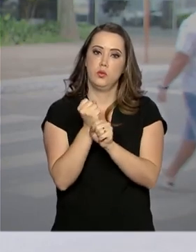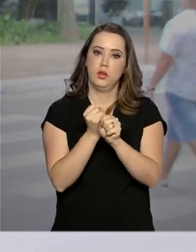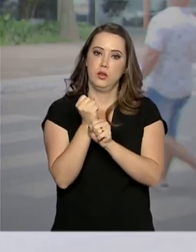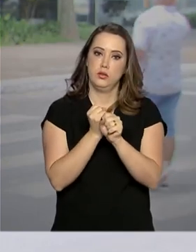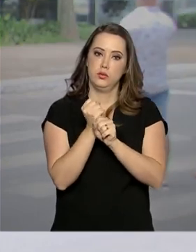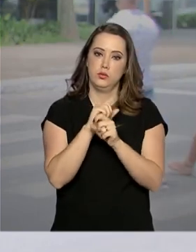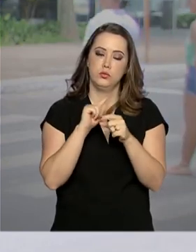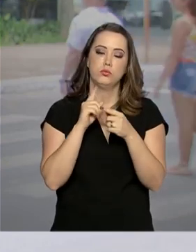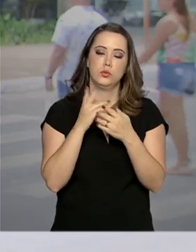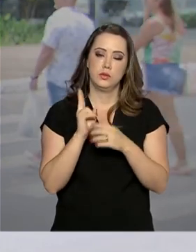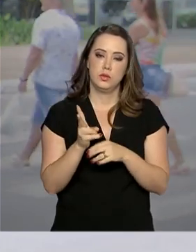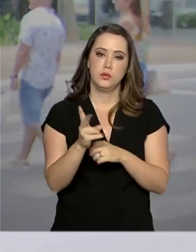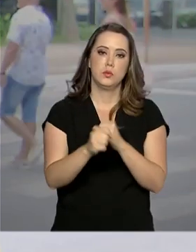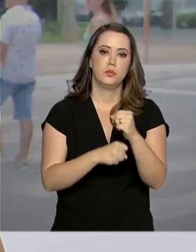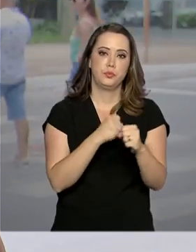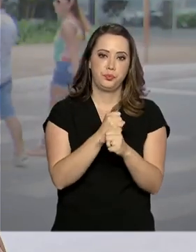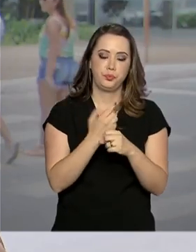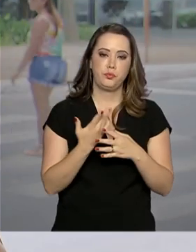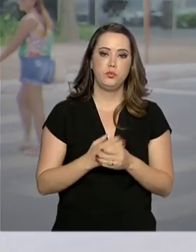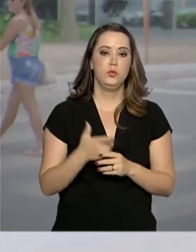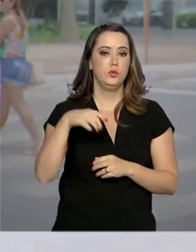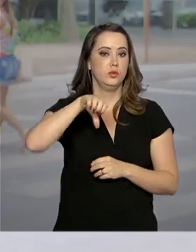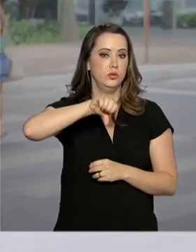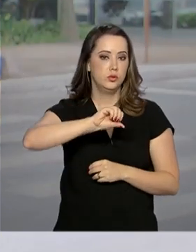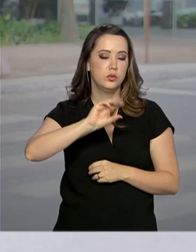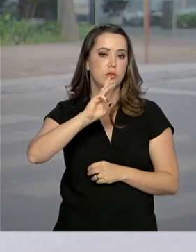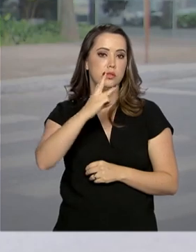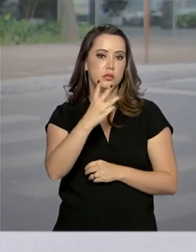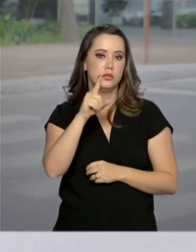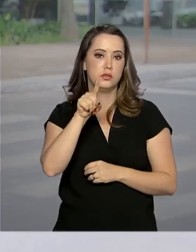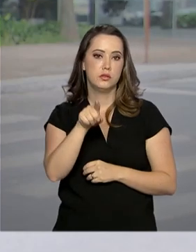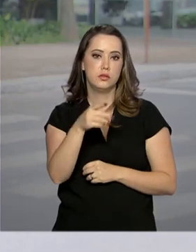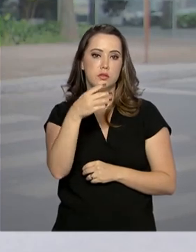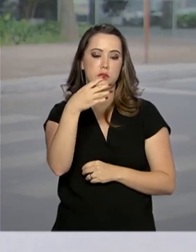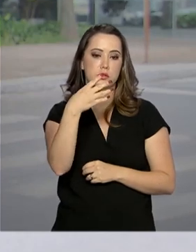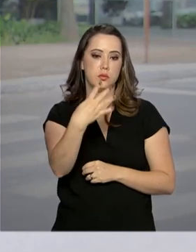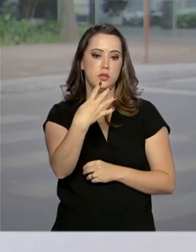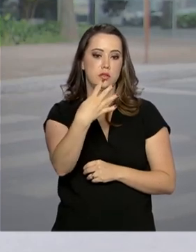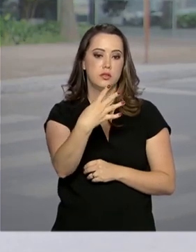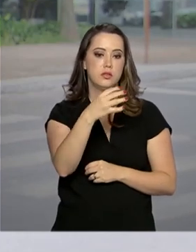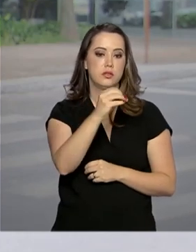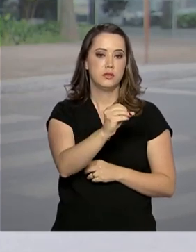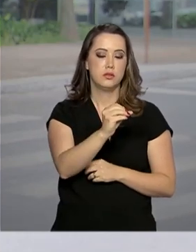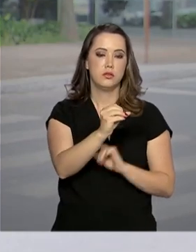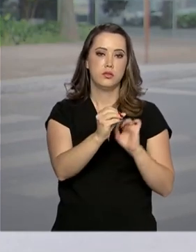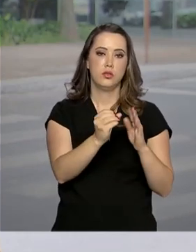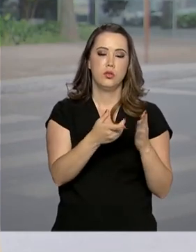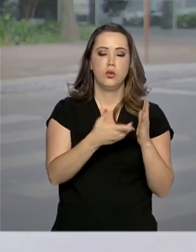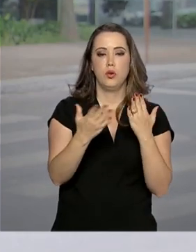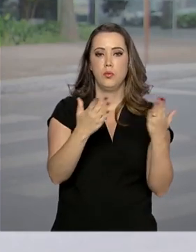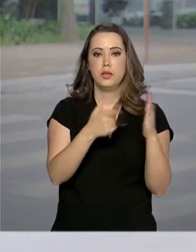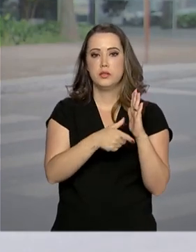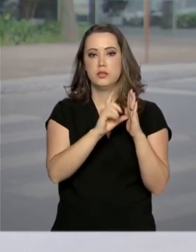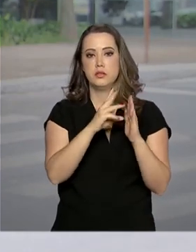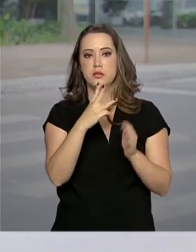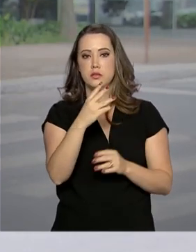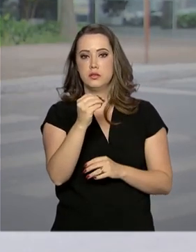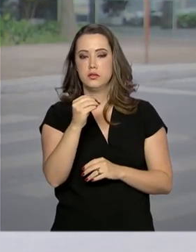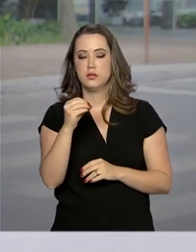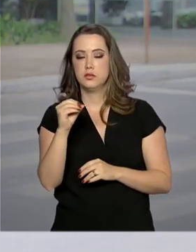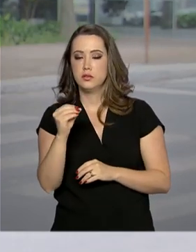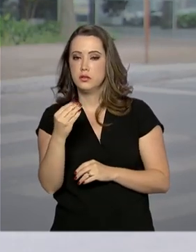para 2019 o valor chegou a 3.440 contra 3.048 reais em